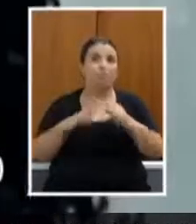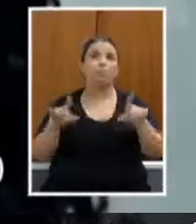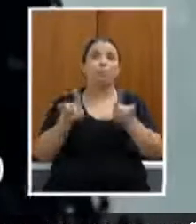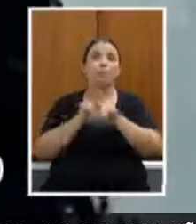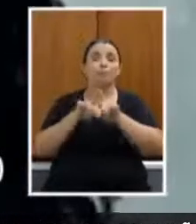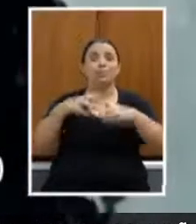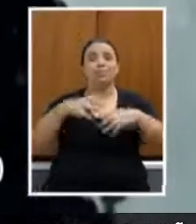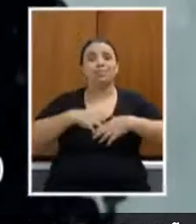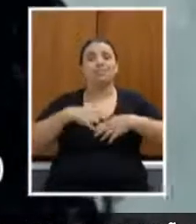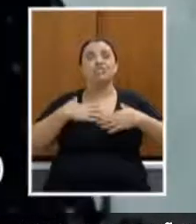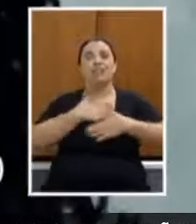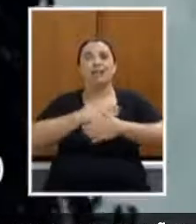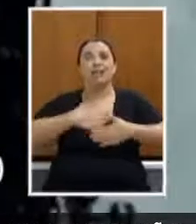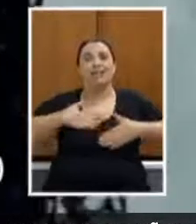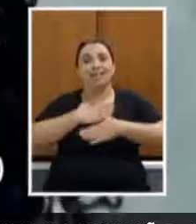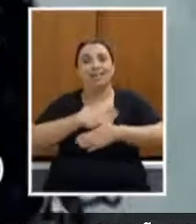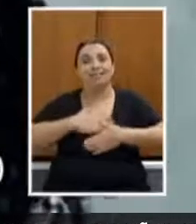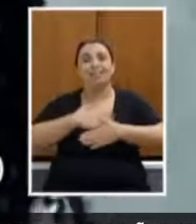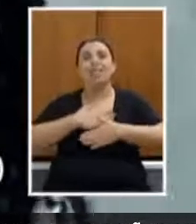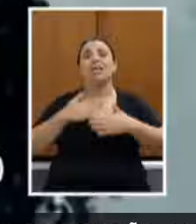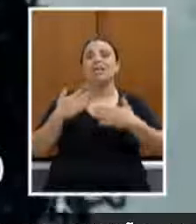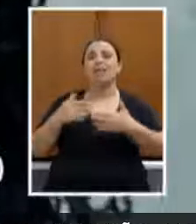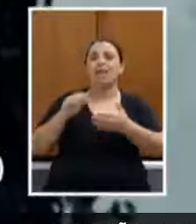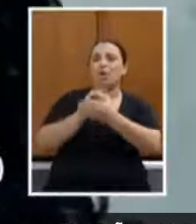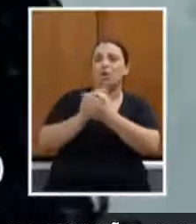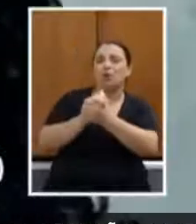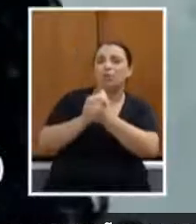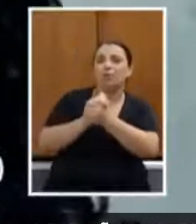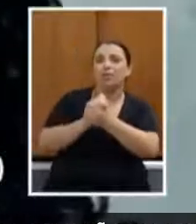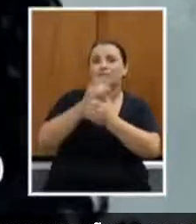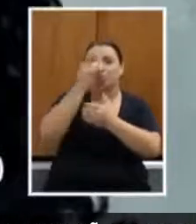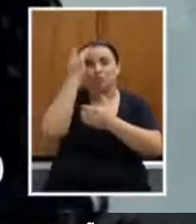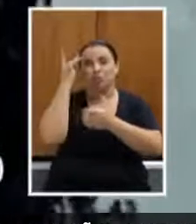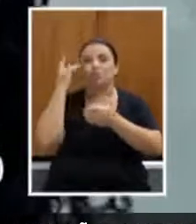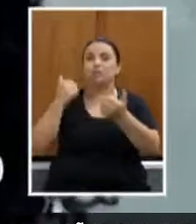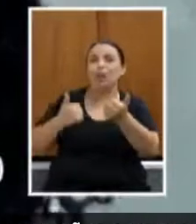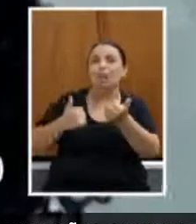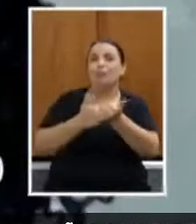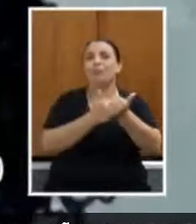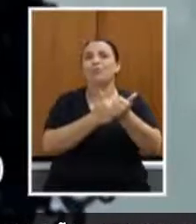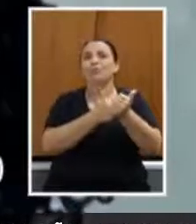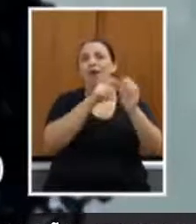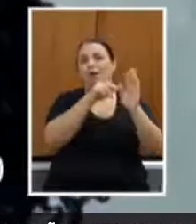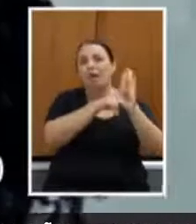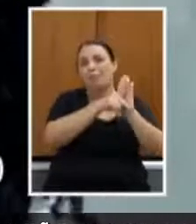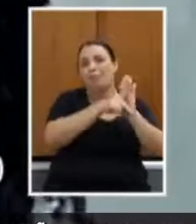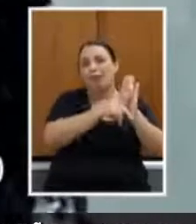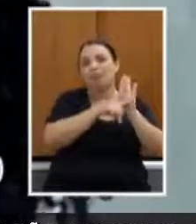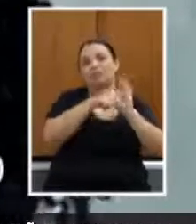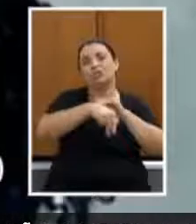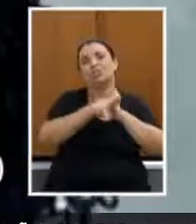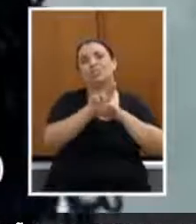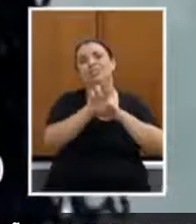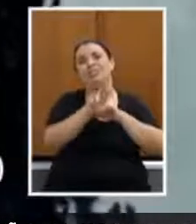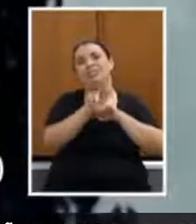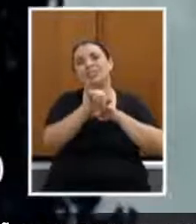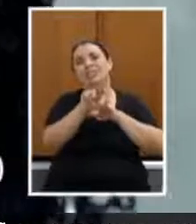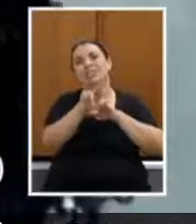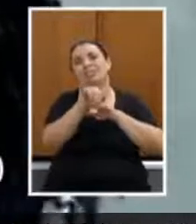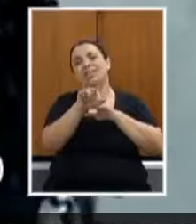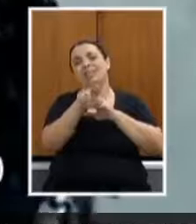quero saudar e agradecer aos meus colegas que votaram a favor do PL dos Quiriris, o